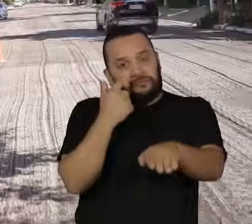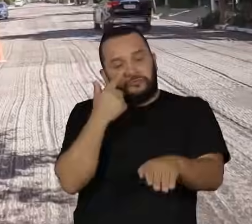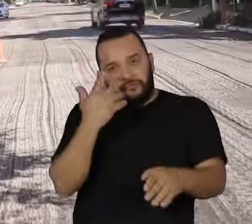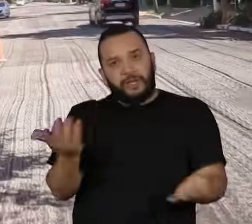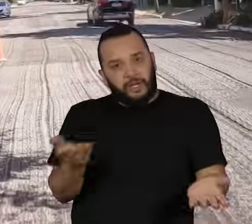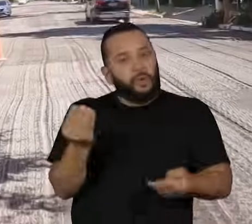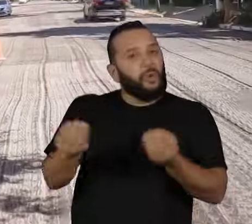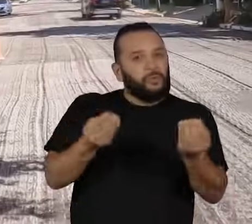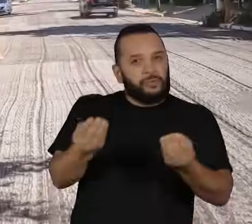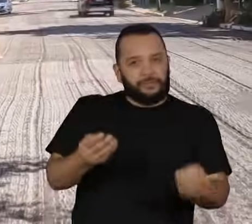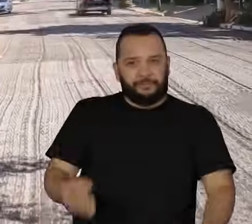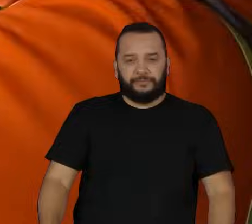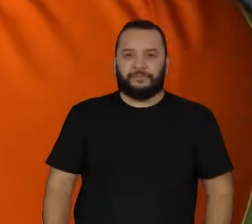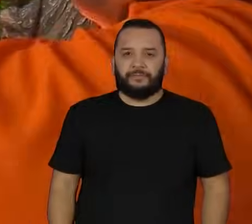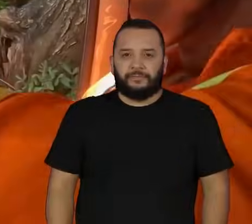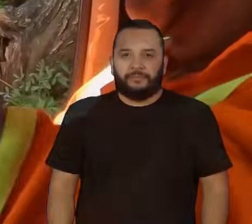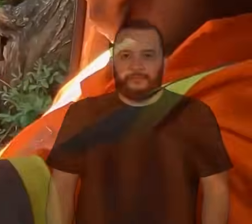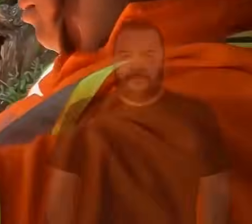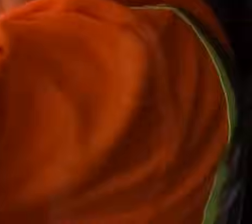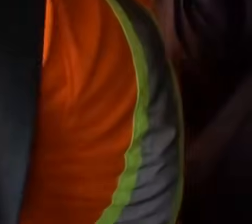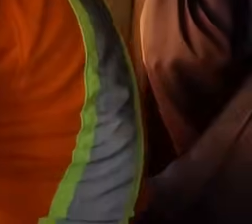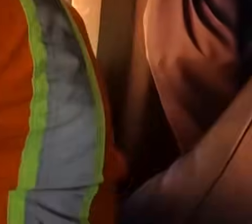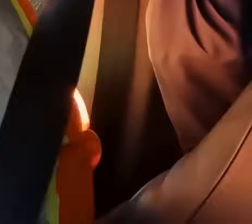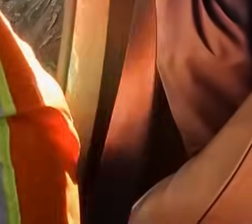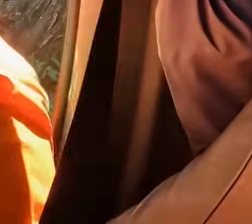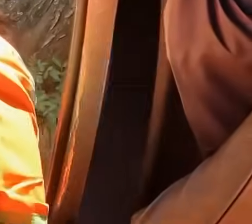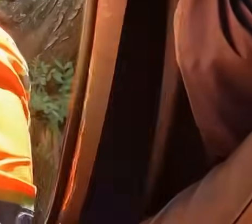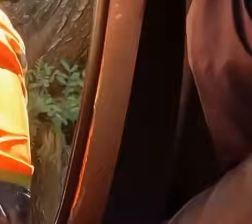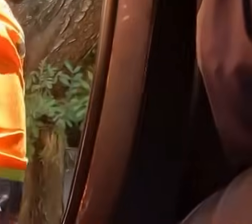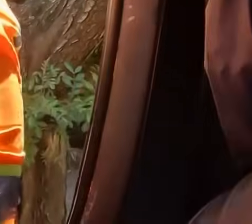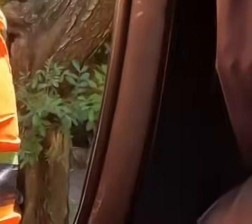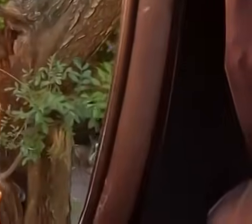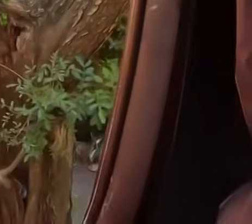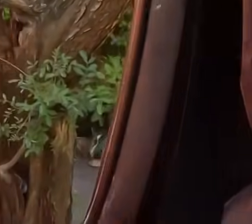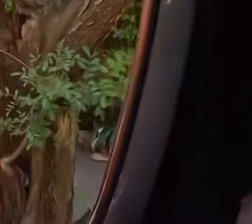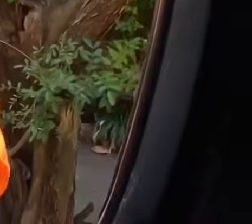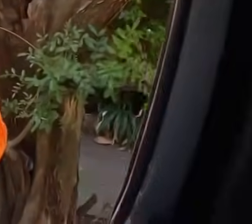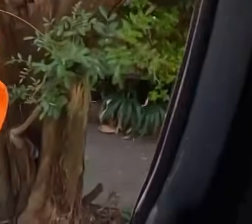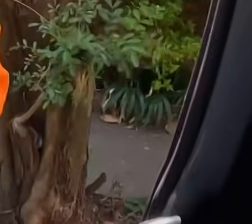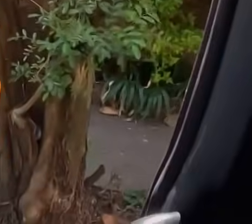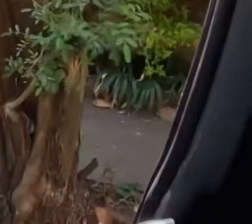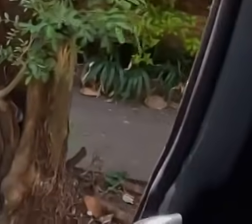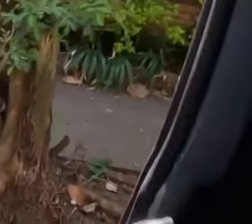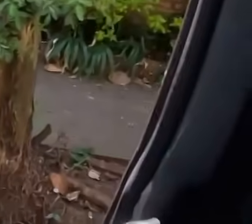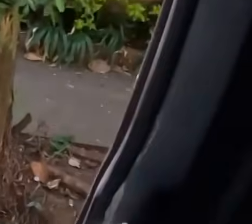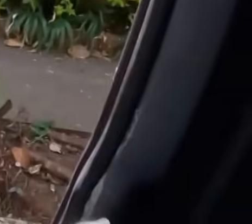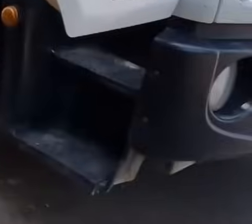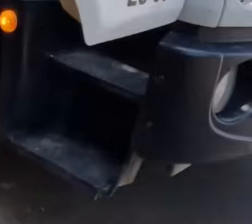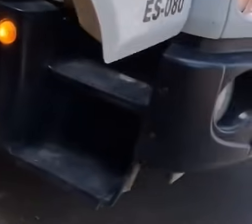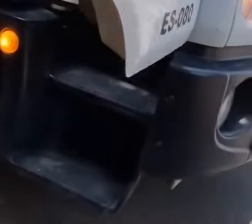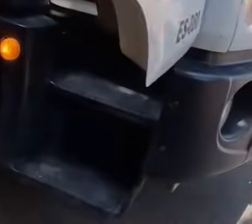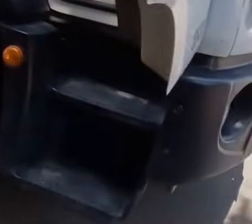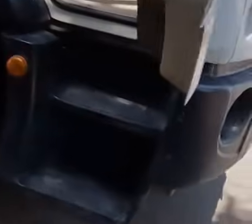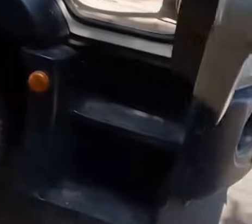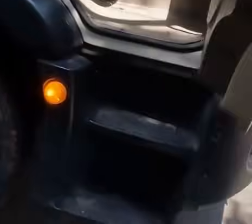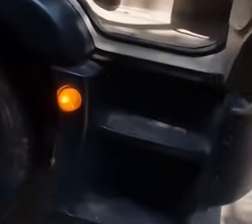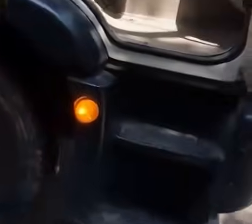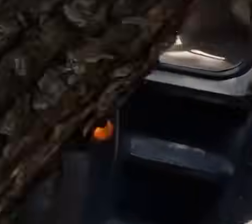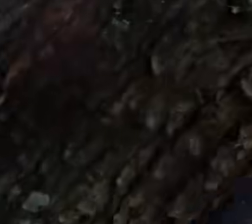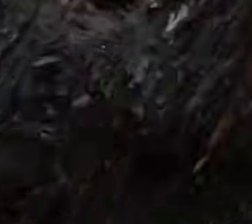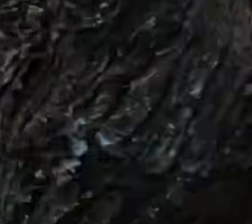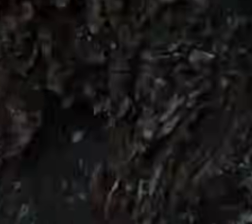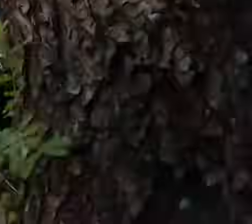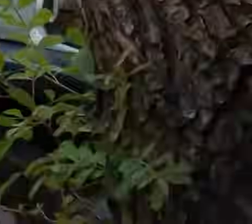esqueça. Na guarda, guerreiro, levanta a cabeça, truta. Onde estiver, seja lá como for, tenha fé, porque até